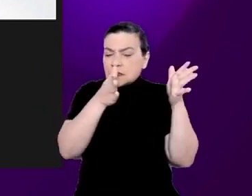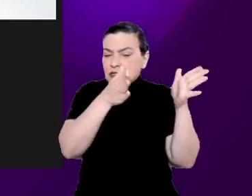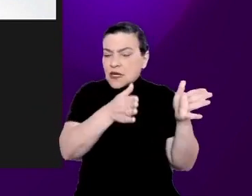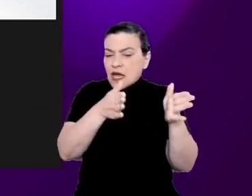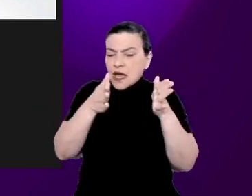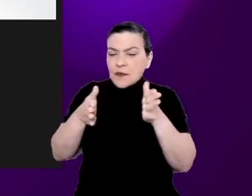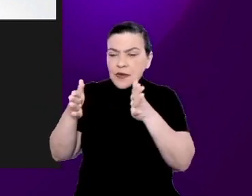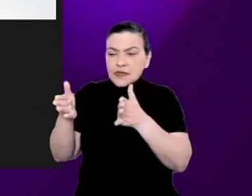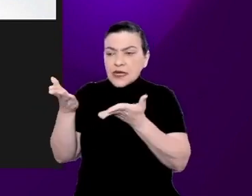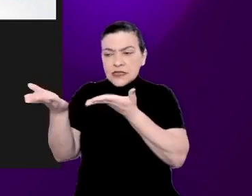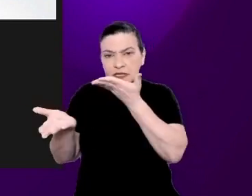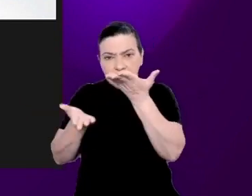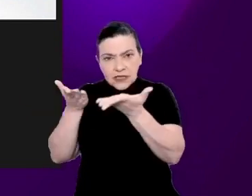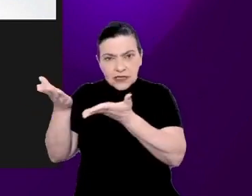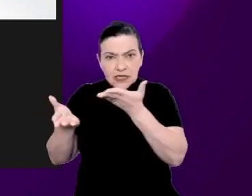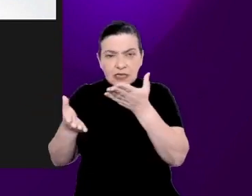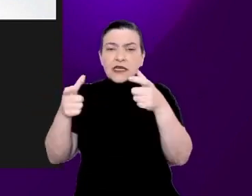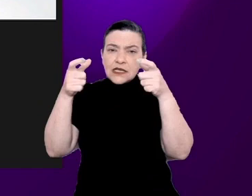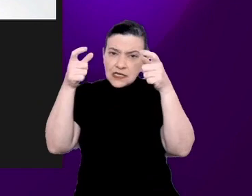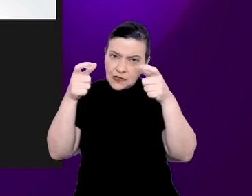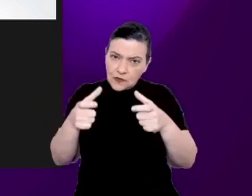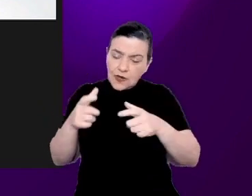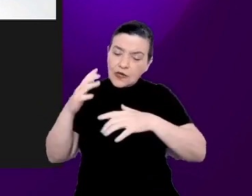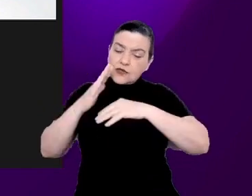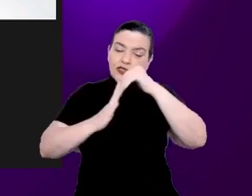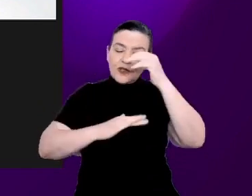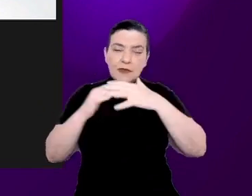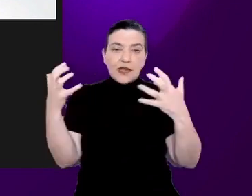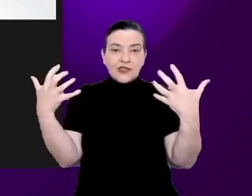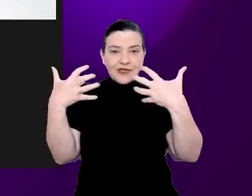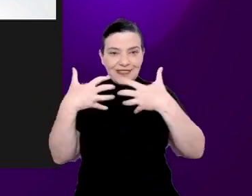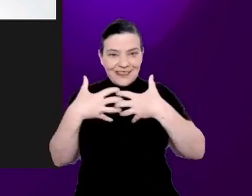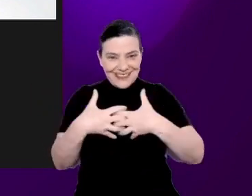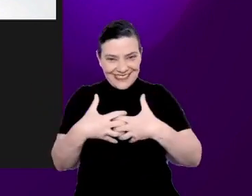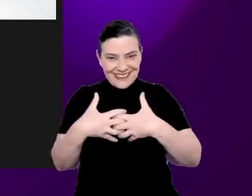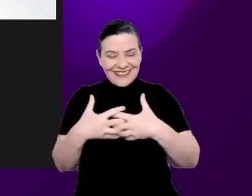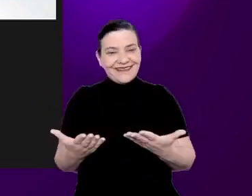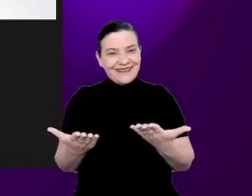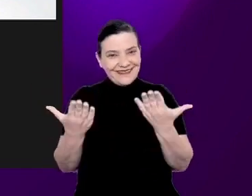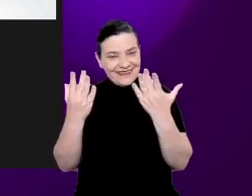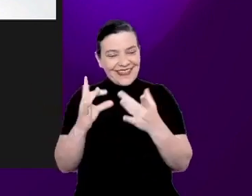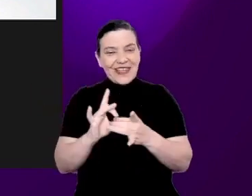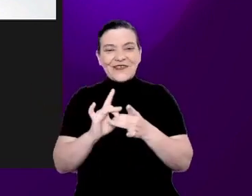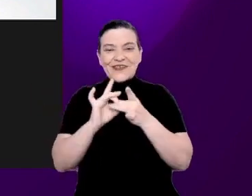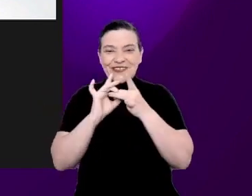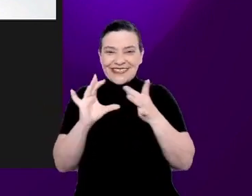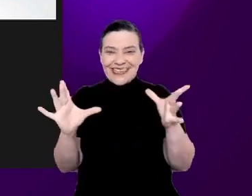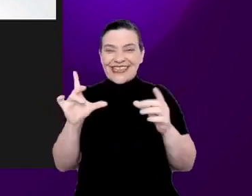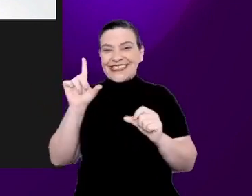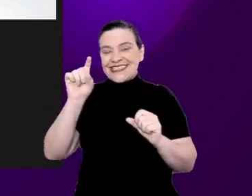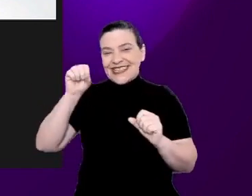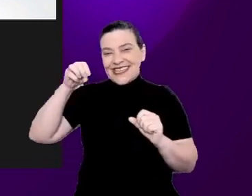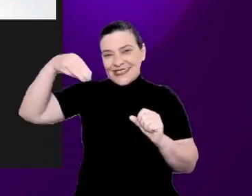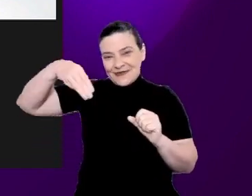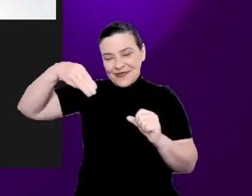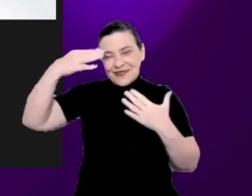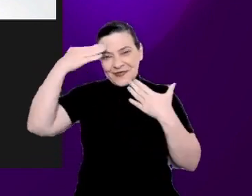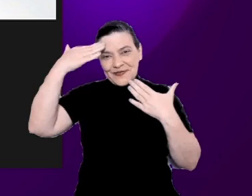unidades de práticas integradas? Então, é contigo, Vanessa. Fique à vontade para utilizar os seus 10 minutos e muito